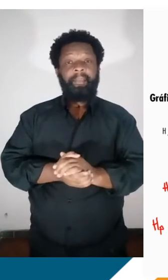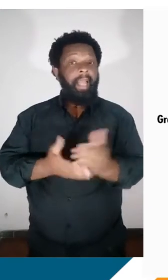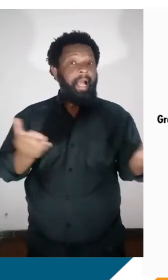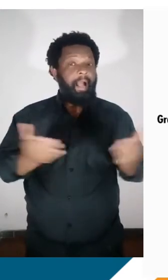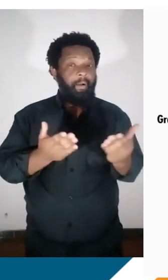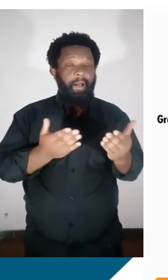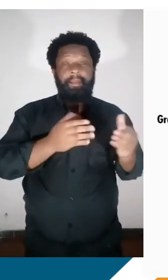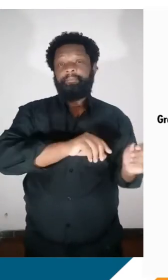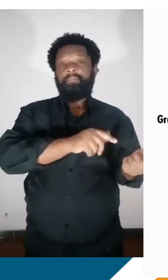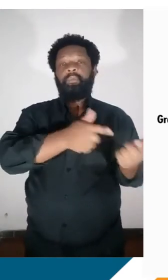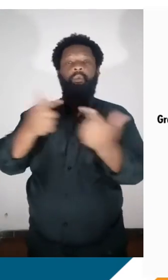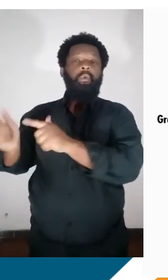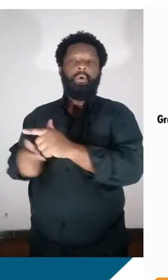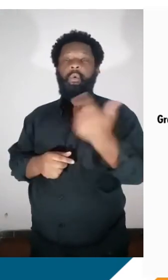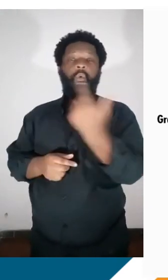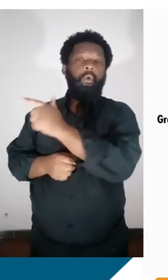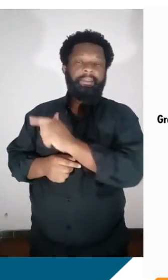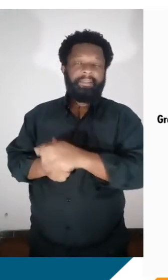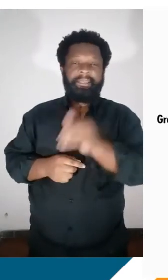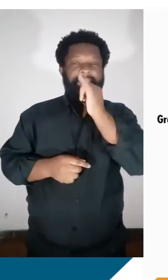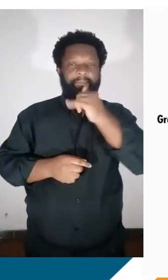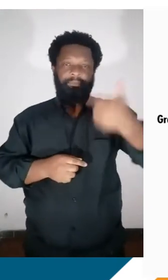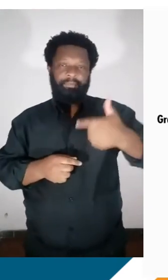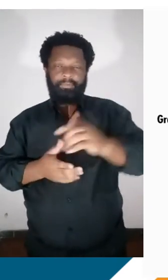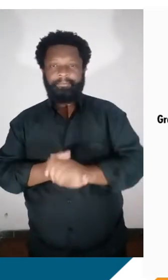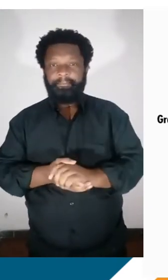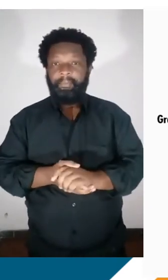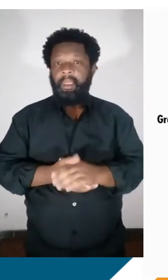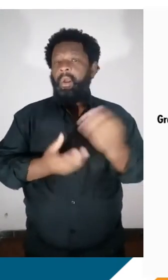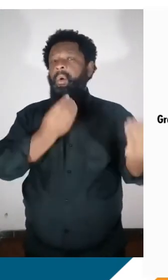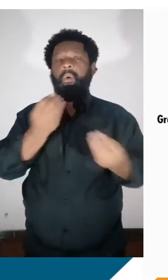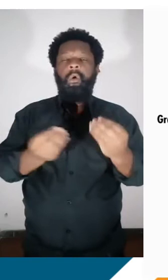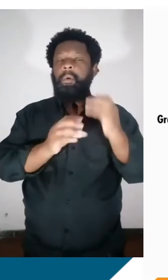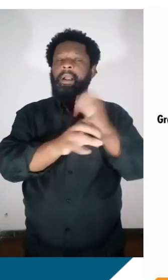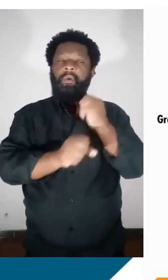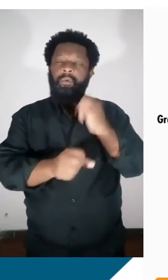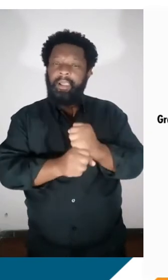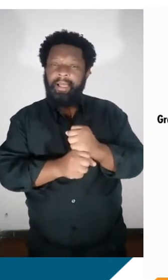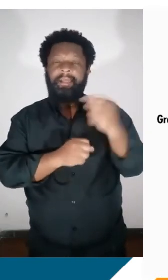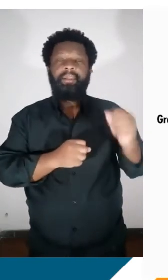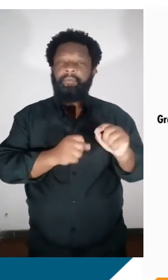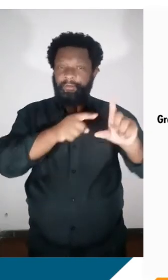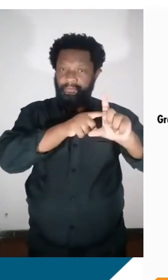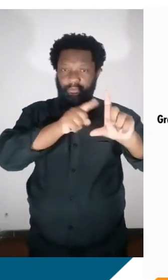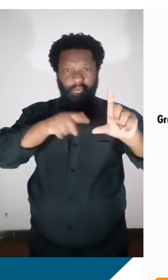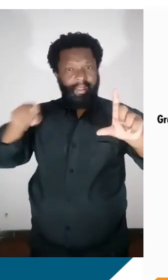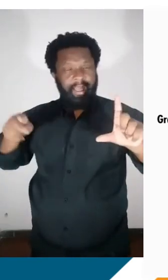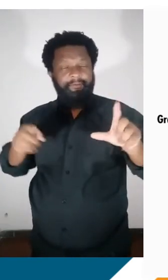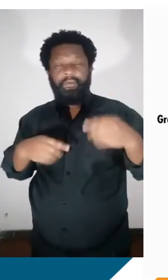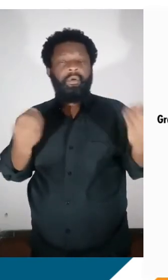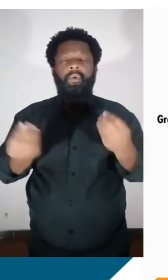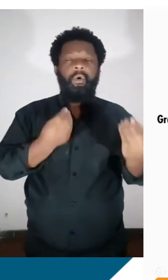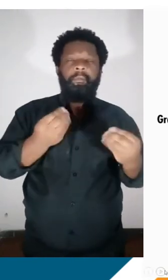Agora vamos passar para a segunda reação, tá? Para um segundo exemplo. Como é que a gente pode calcular e interpretar o gráfico da variação